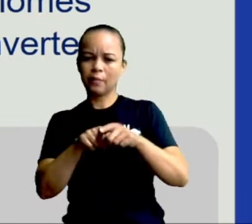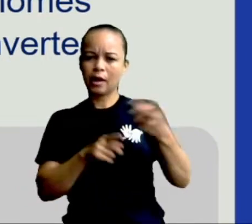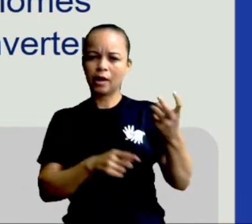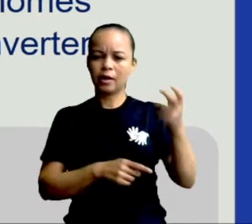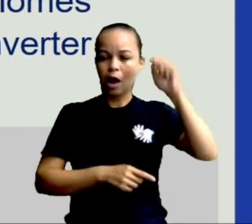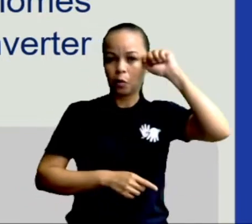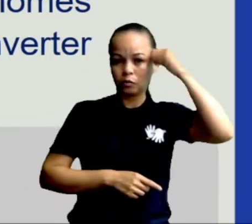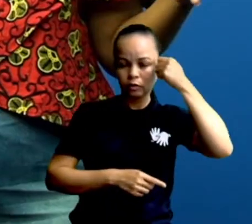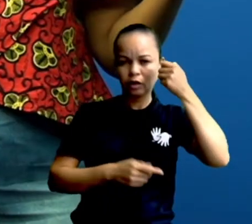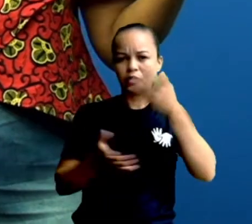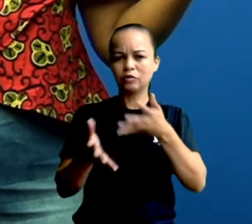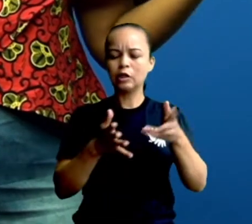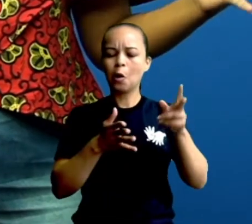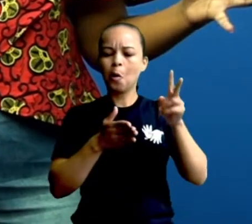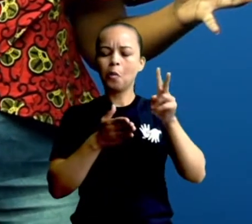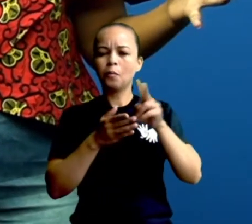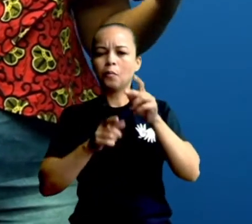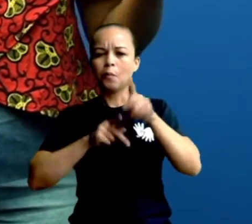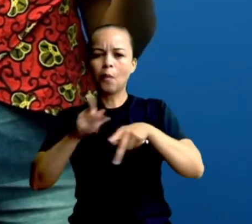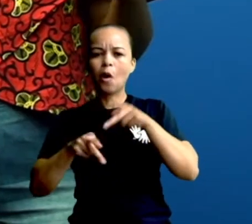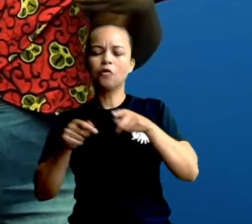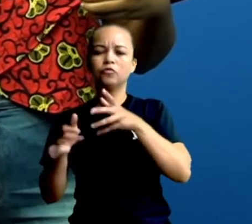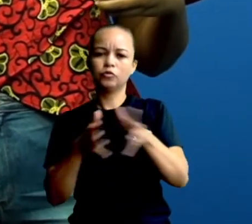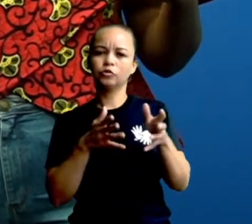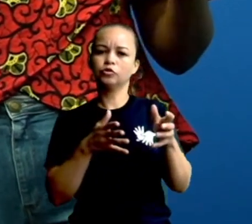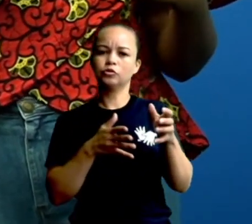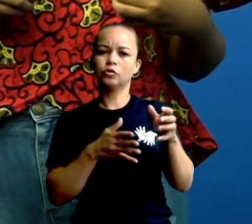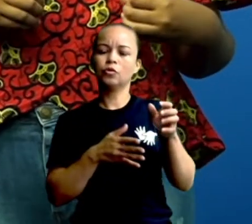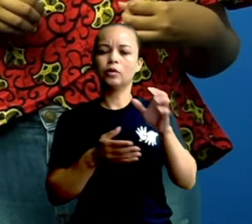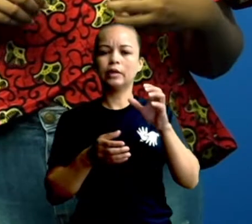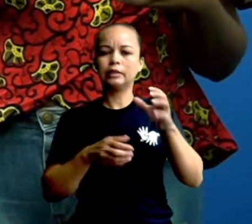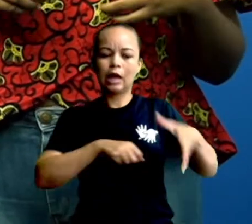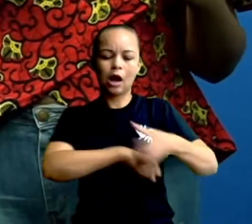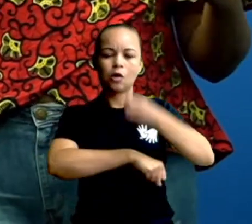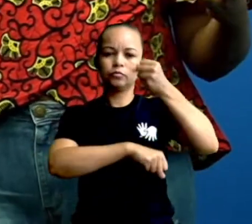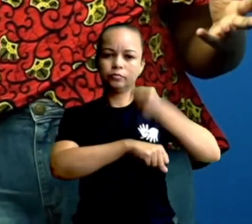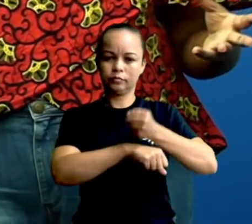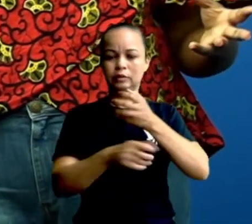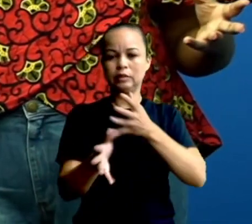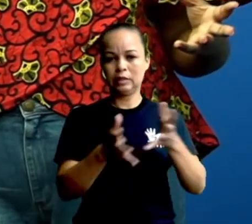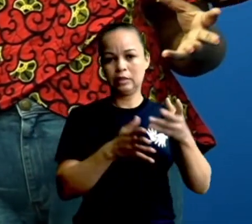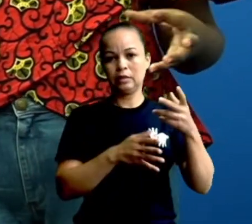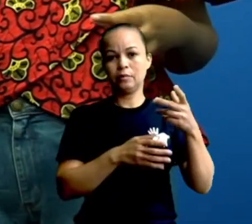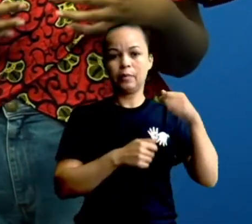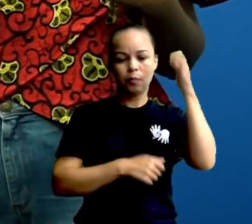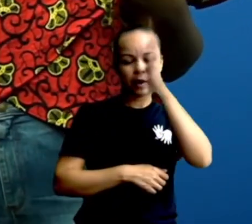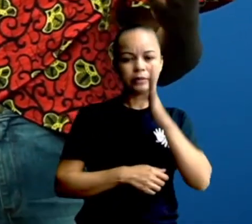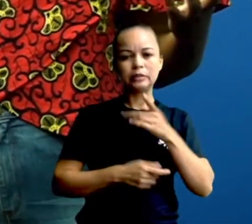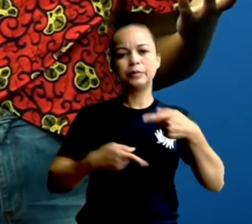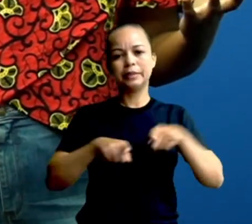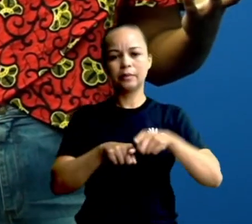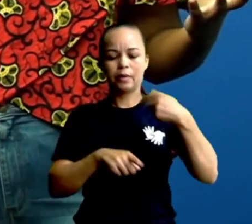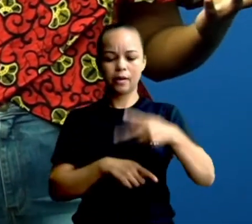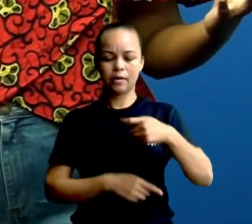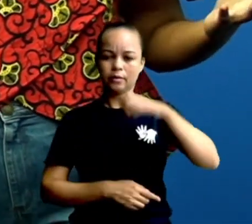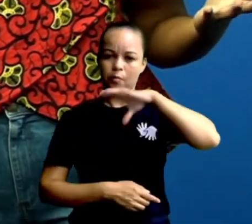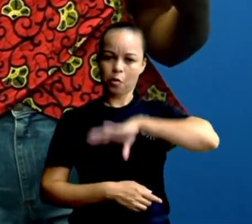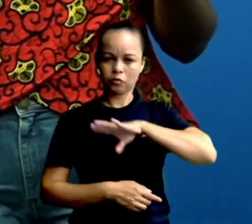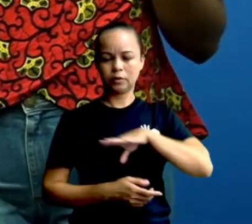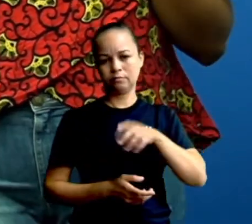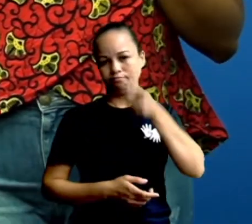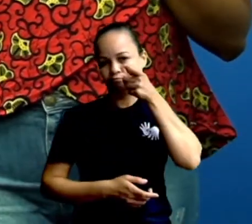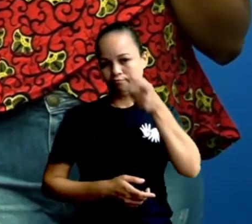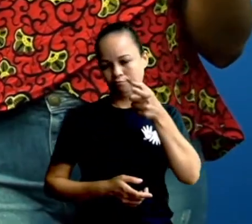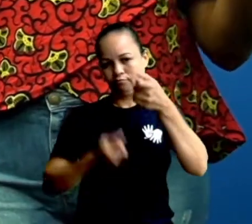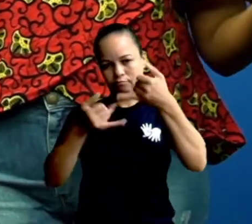pelos povos colonizadores, pelos europeus, e aqui no Brasil foram suprimidas pelos portugueses. Né? E é interessante a gente dizer